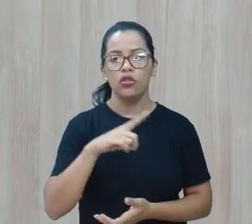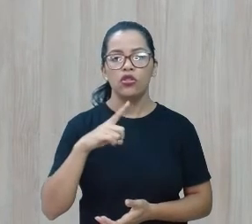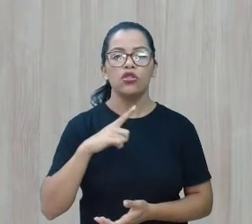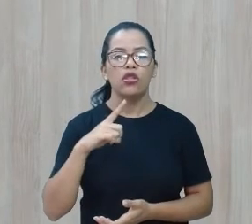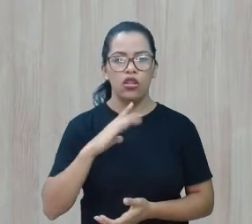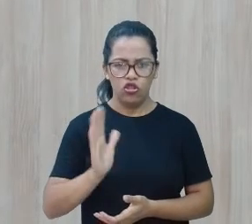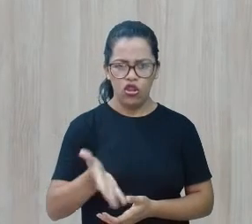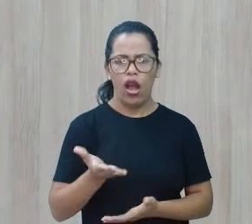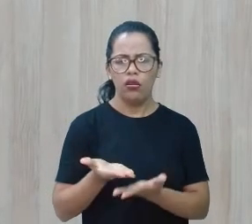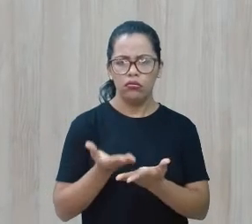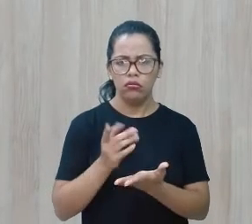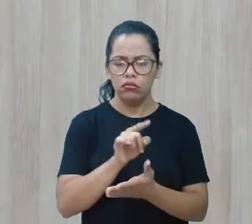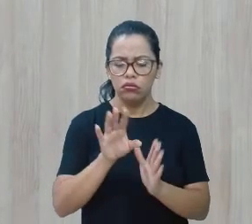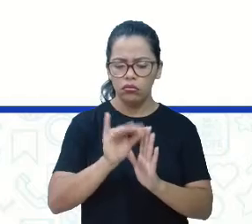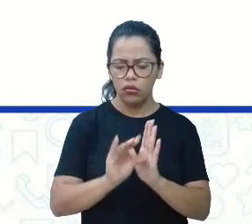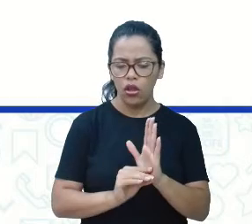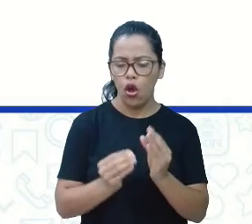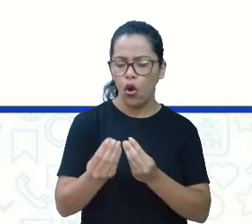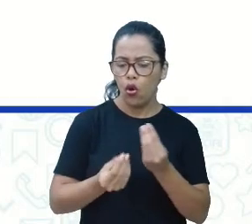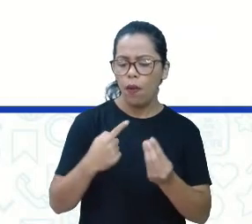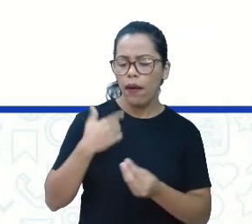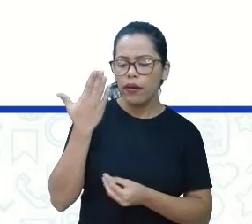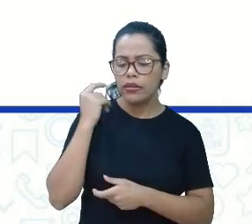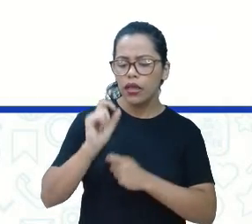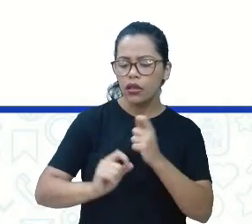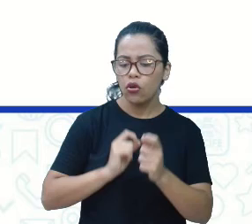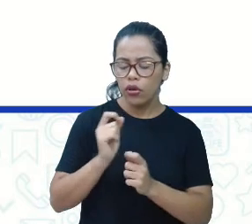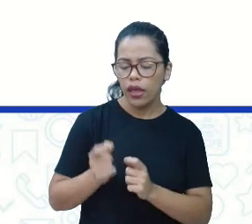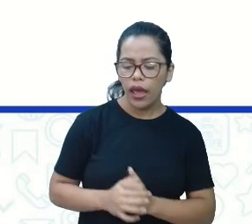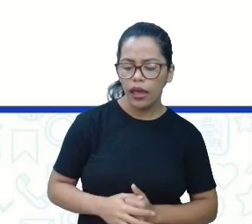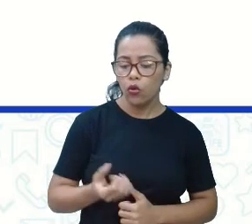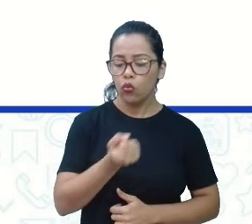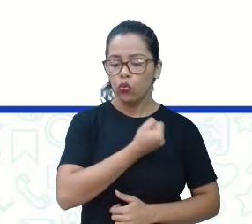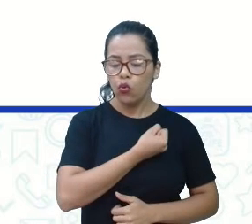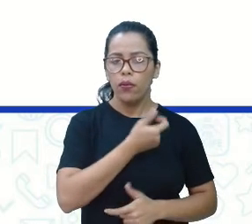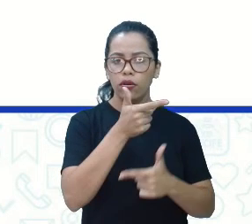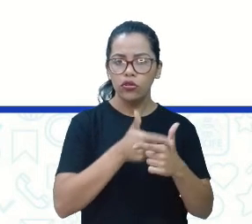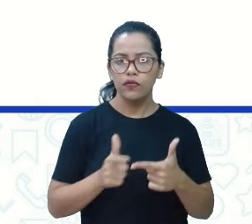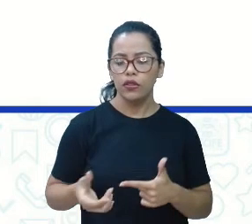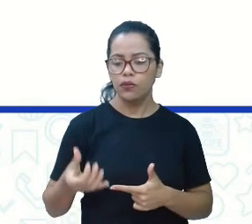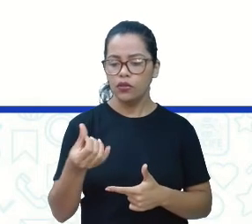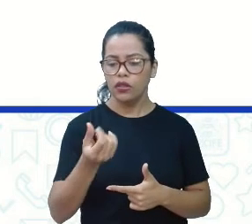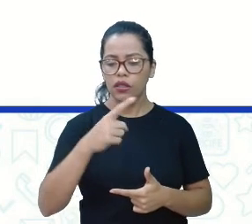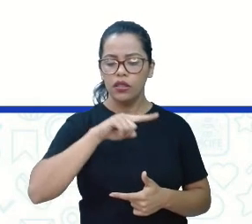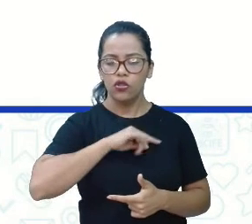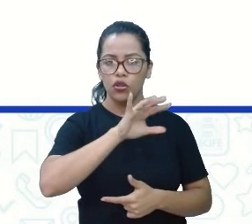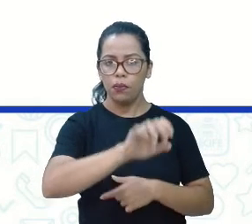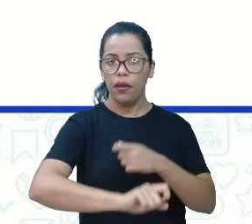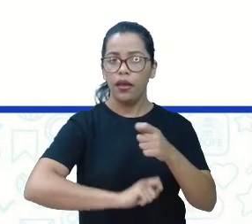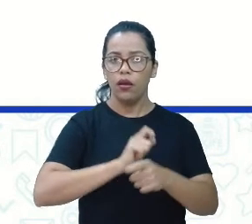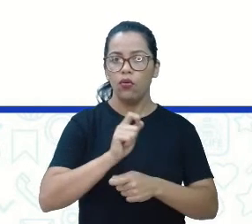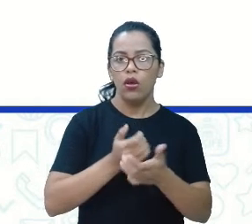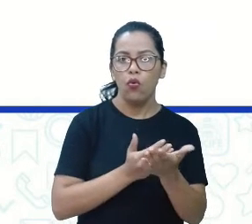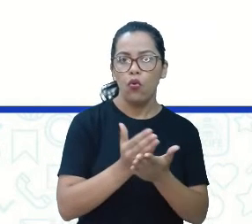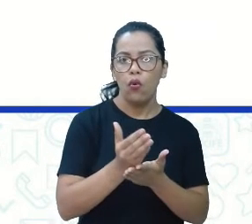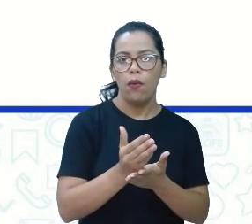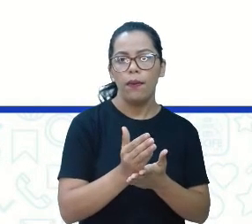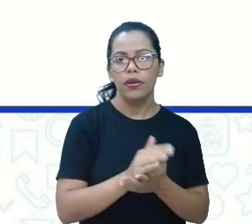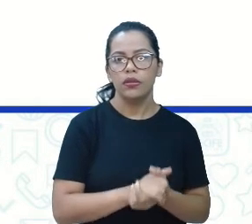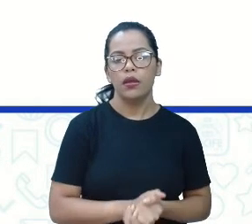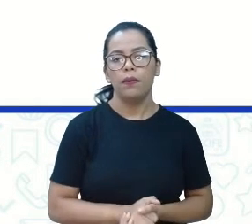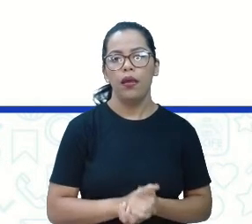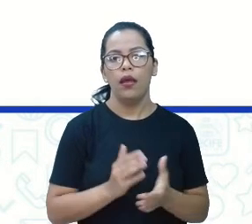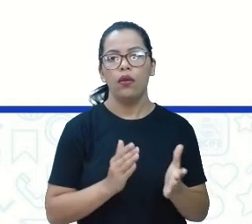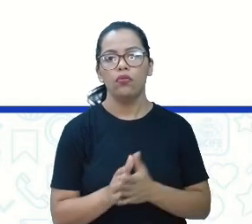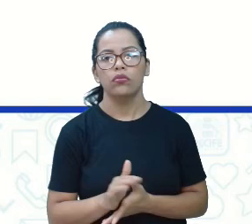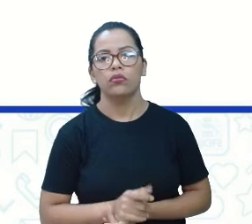esse conteúdo, como que eu sei que o número é divisível por 6, né? A gente pega ali, ó, o início é a pergunta,